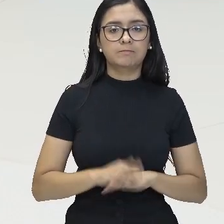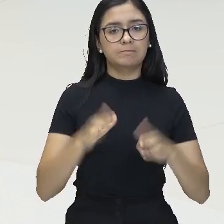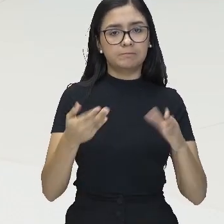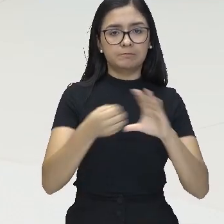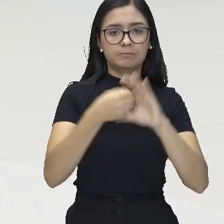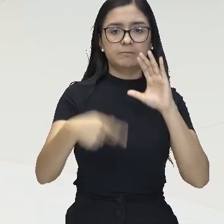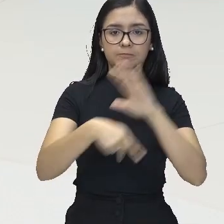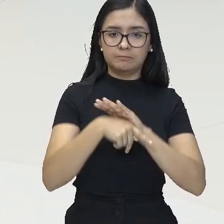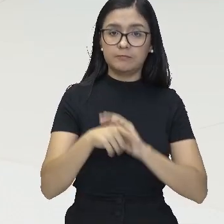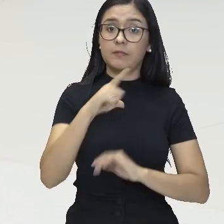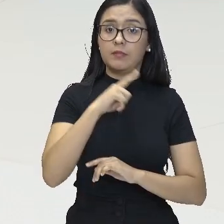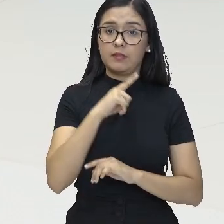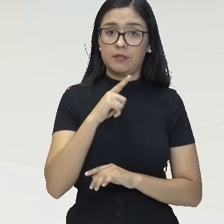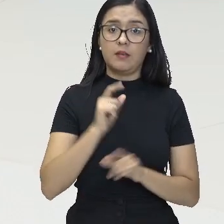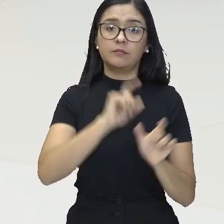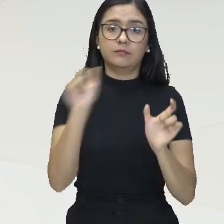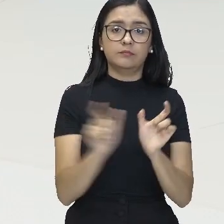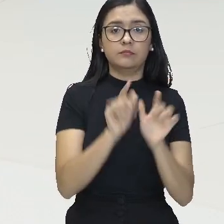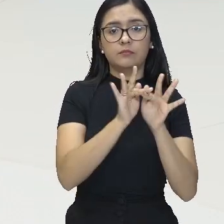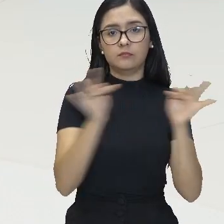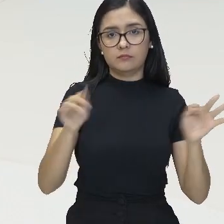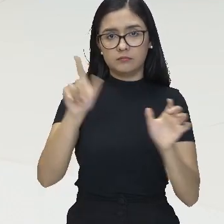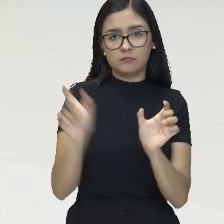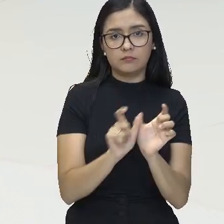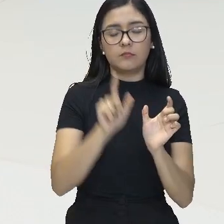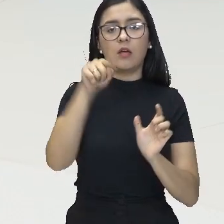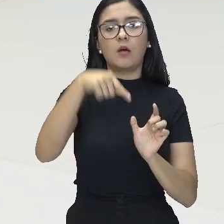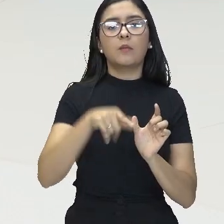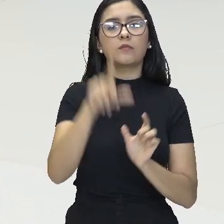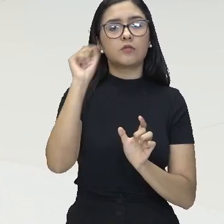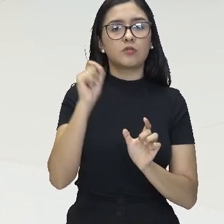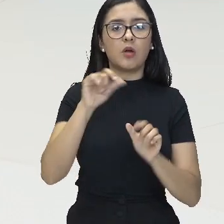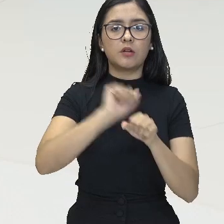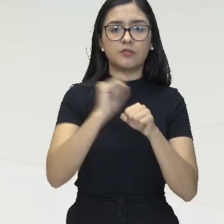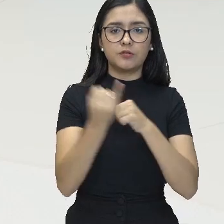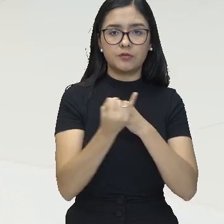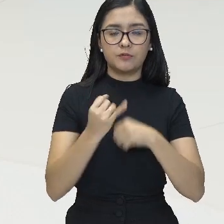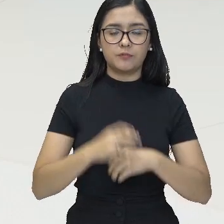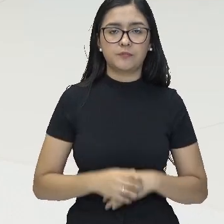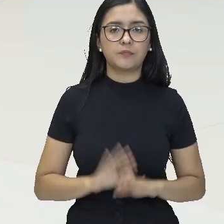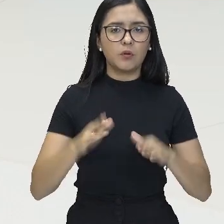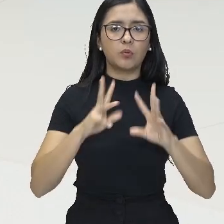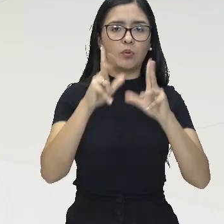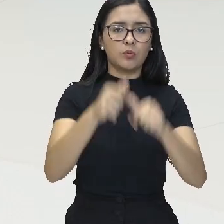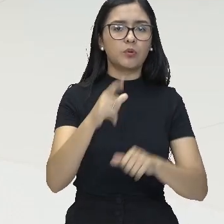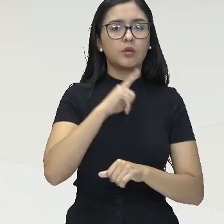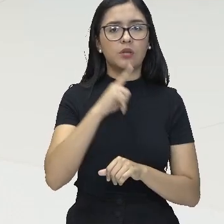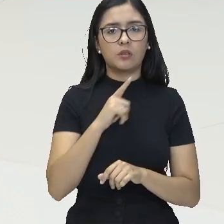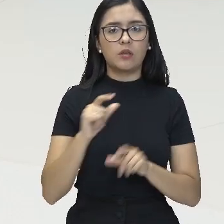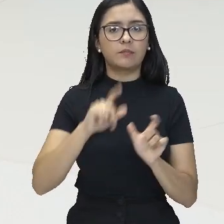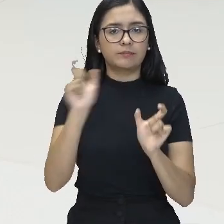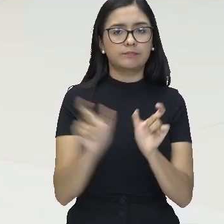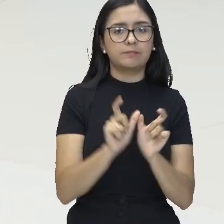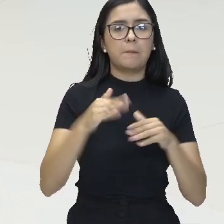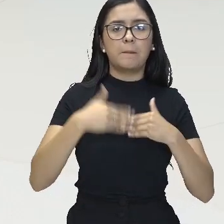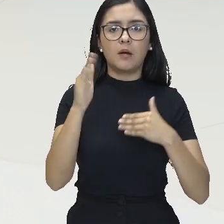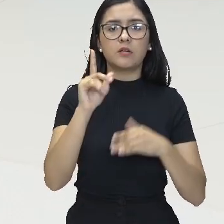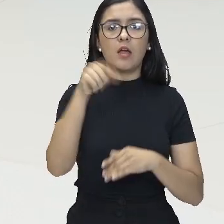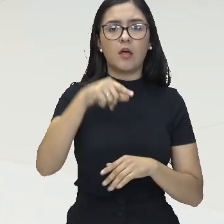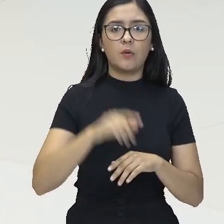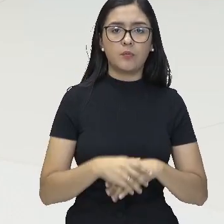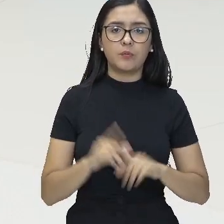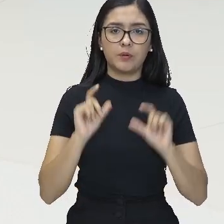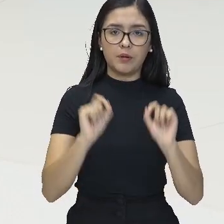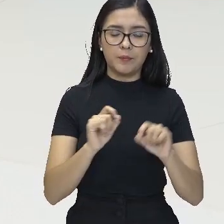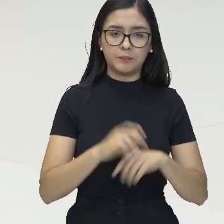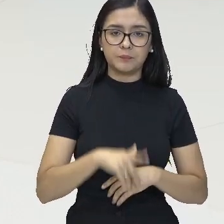formado por mais de uma palavra, então é uma locução adjetiva. Tudo que é formado por mais de um é uma locução.